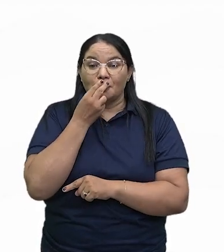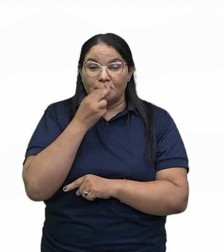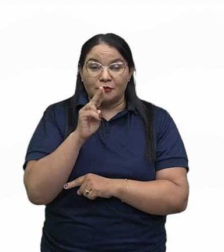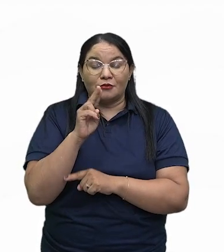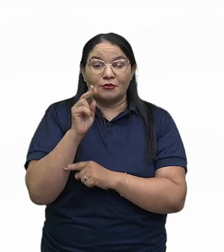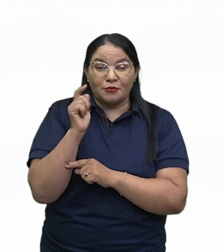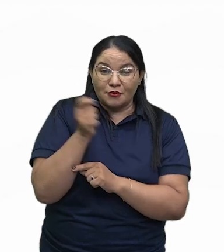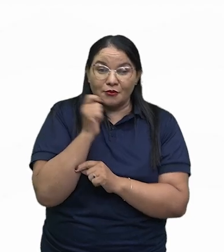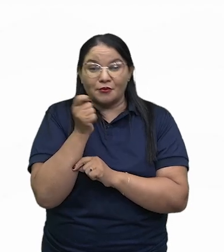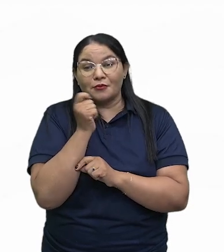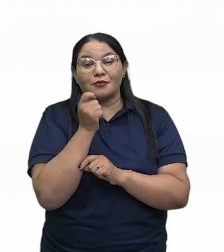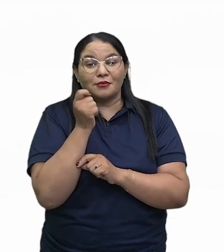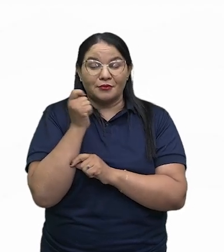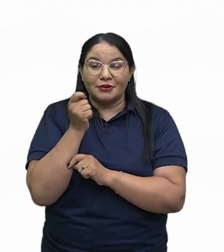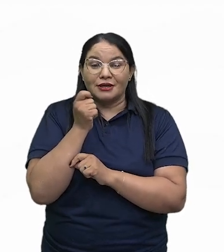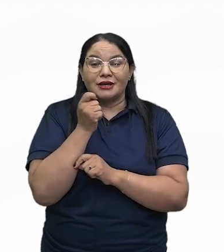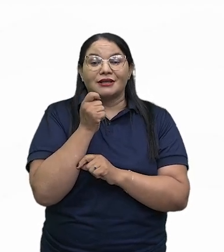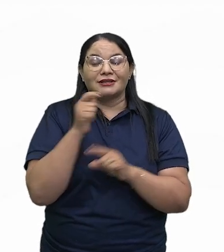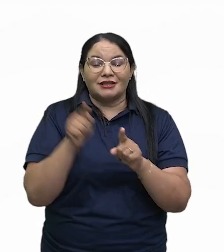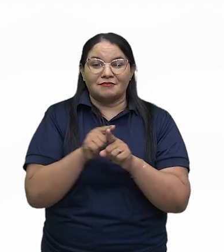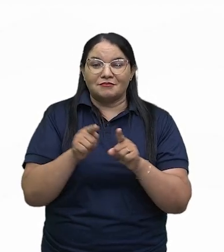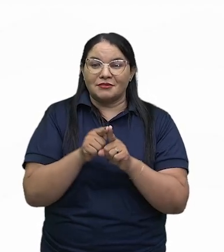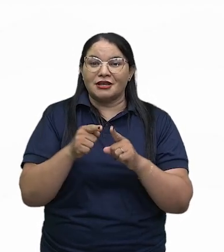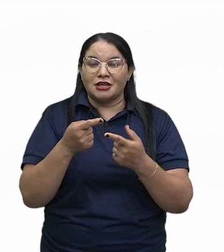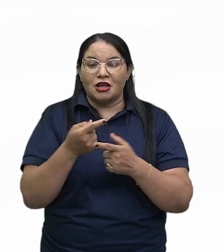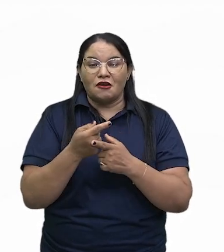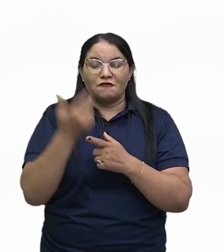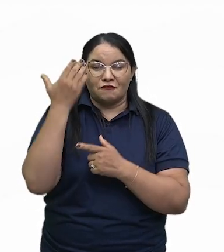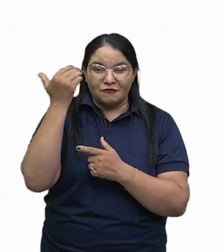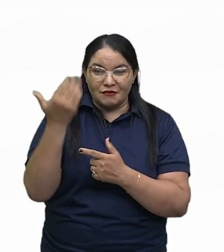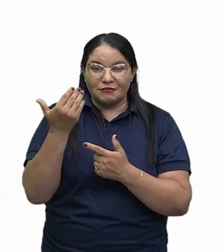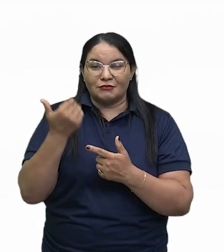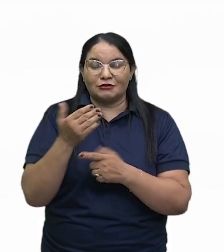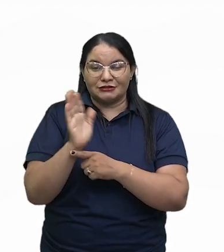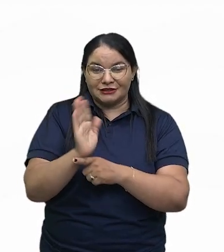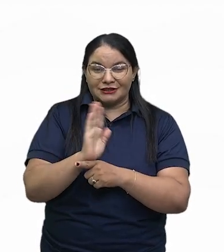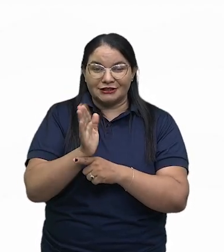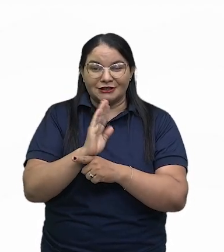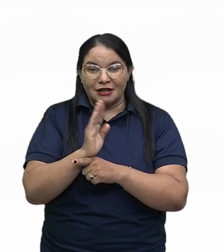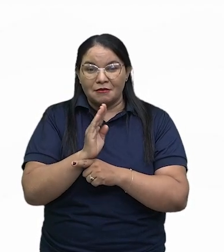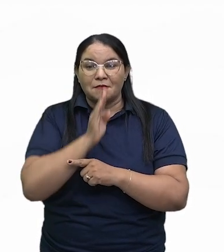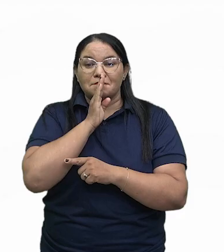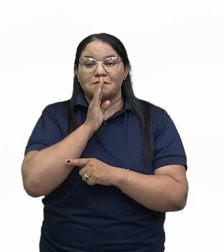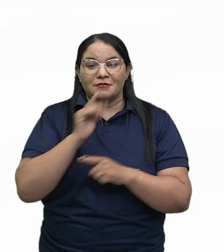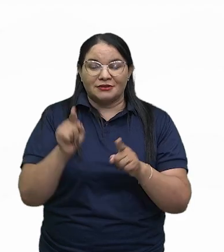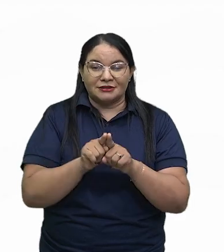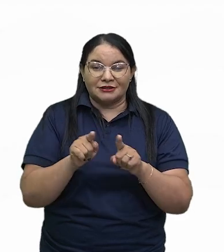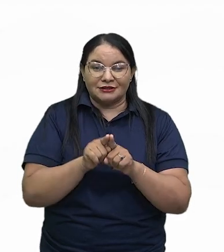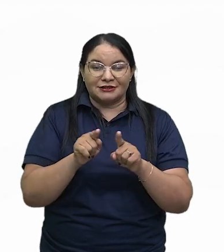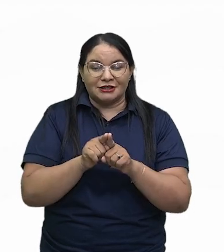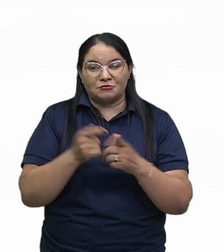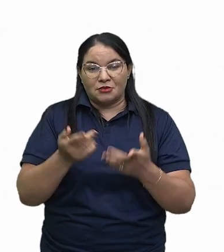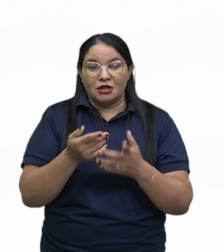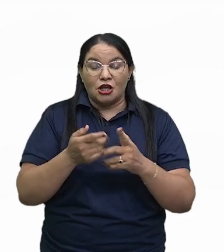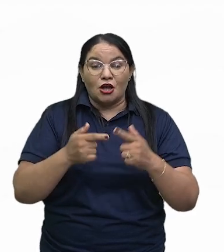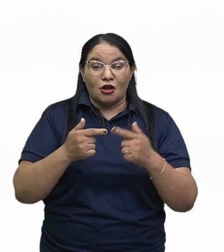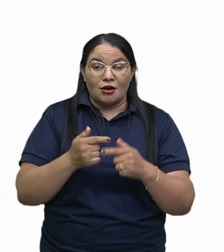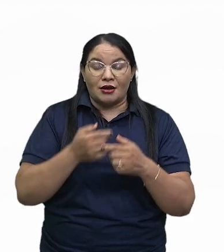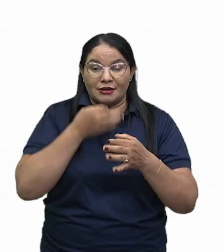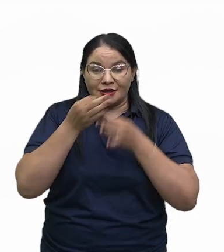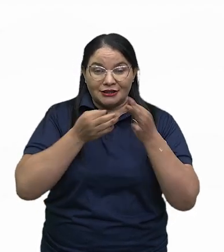um ator, um cineasta do cinema mudo, e ele fez vários filmes com crítica